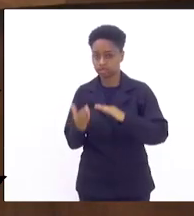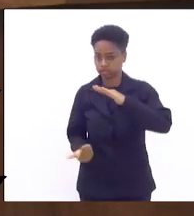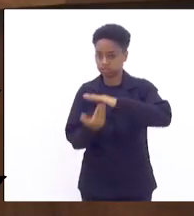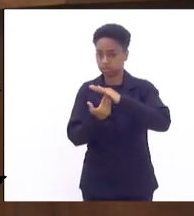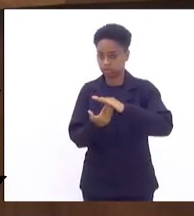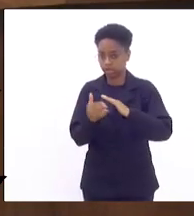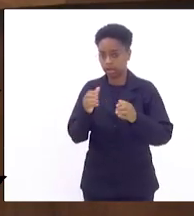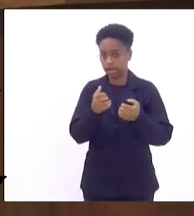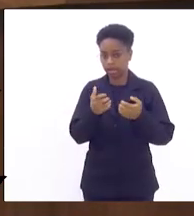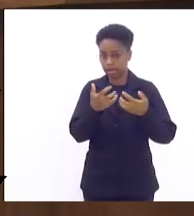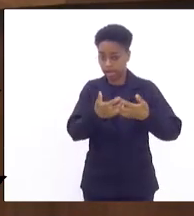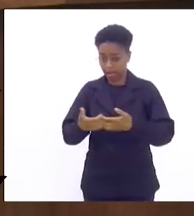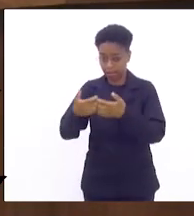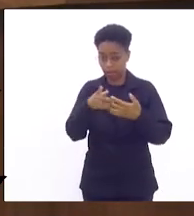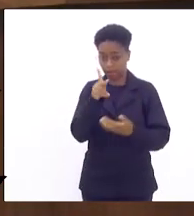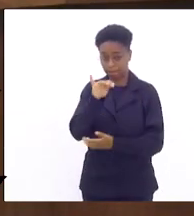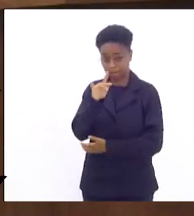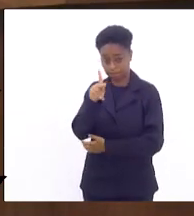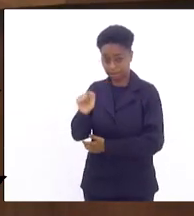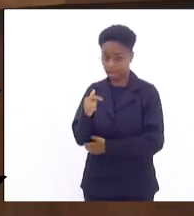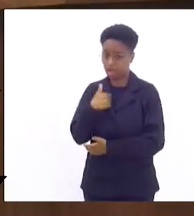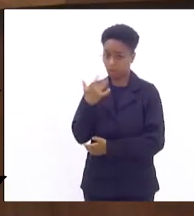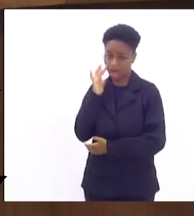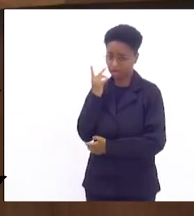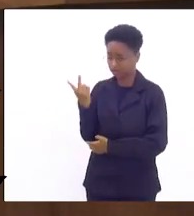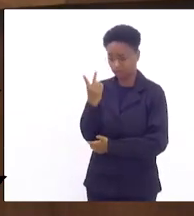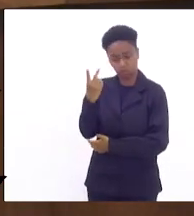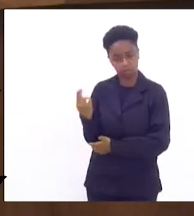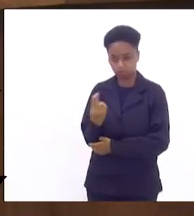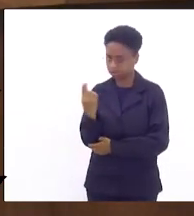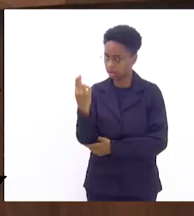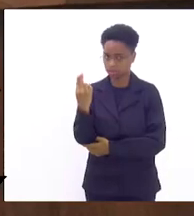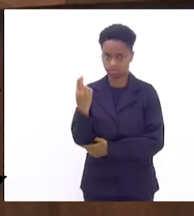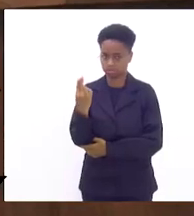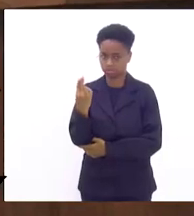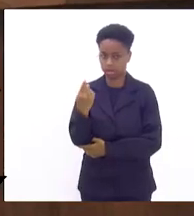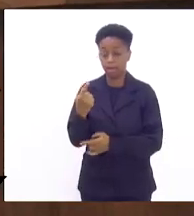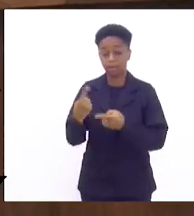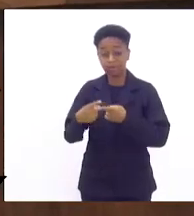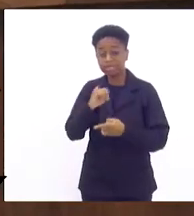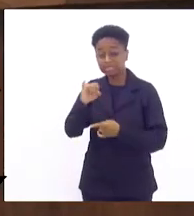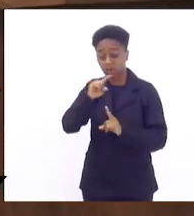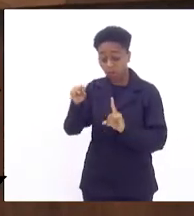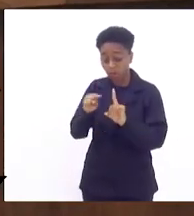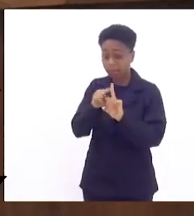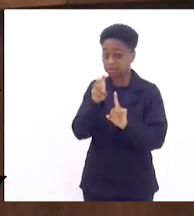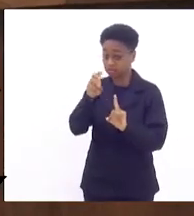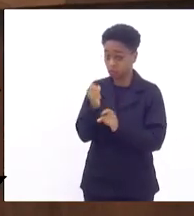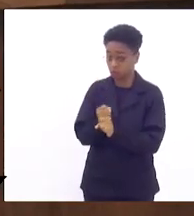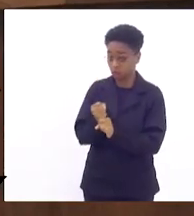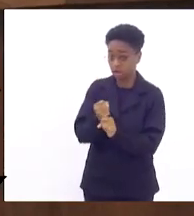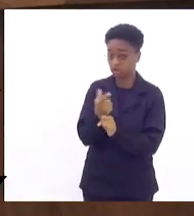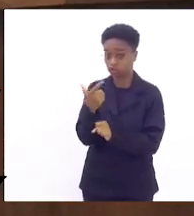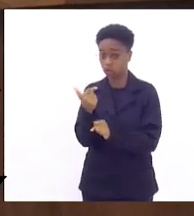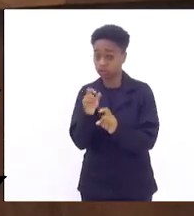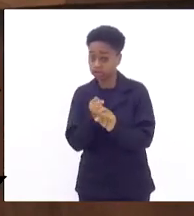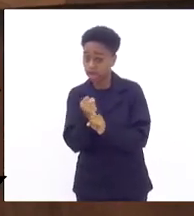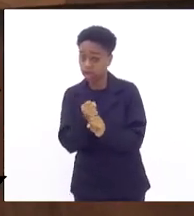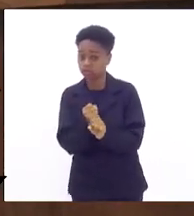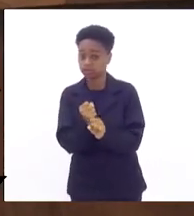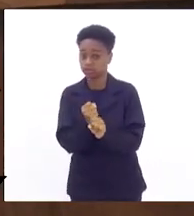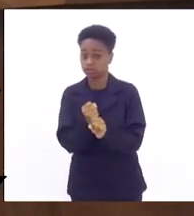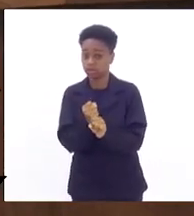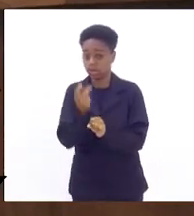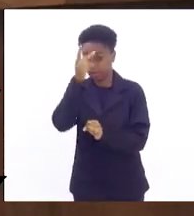Eu, particularmente, considero que esse valor é ineficiente. E eu acho que, já que a gente tem uma meta de 5 anos, de 12 anos,